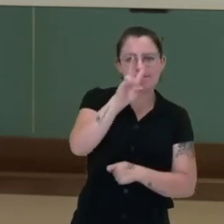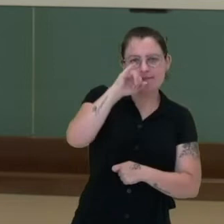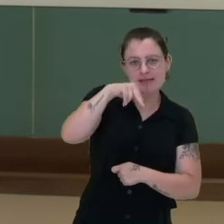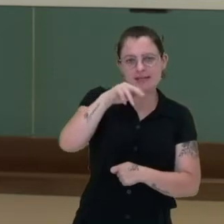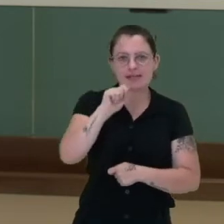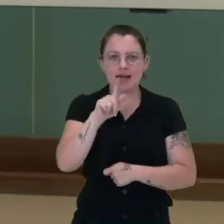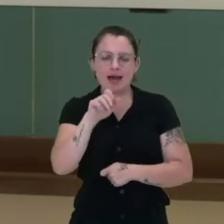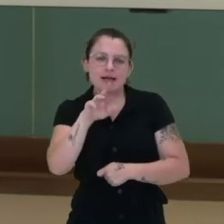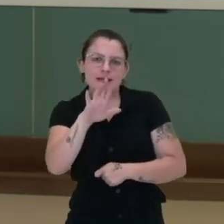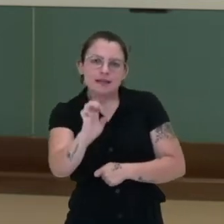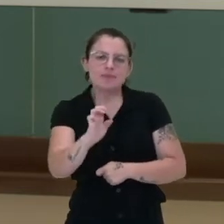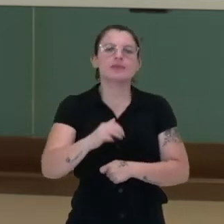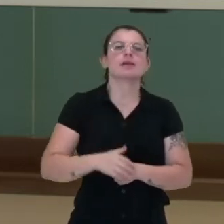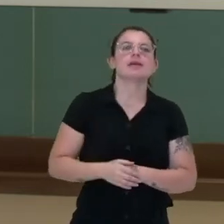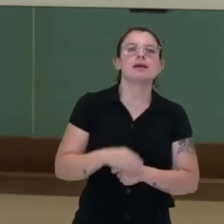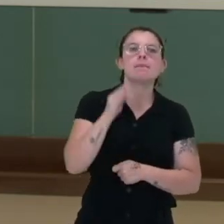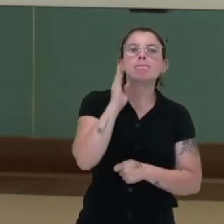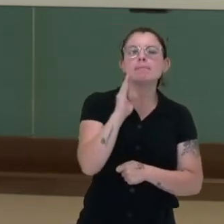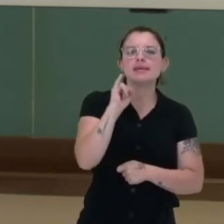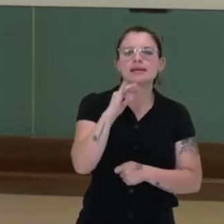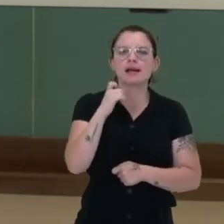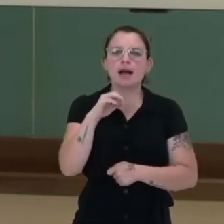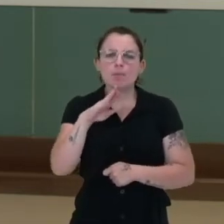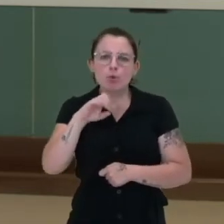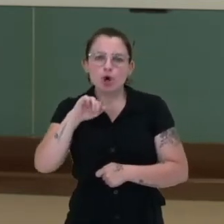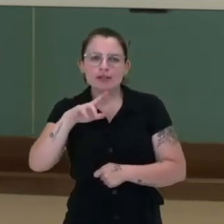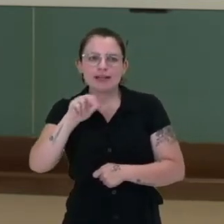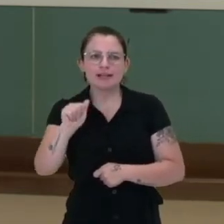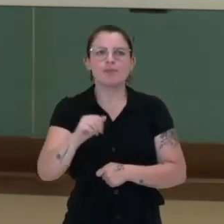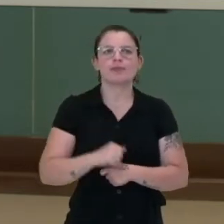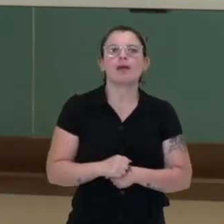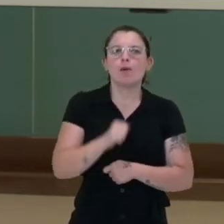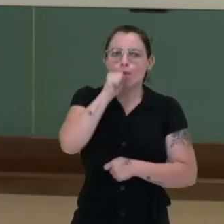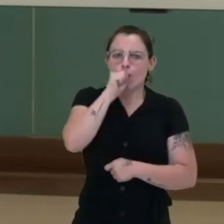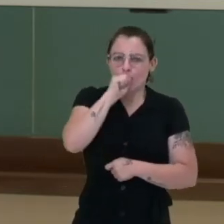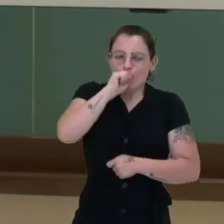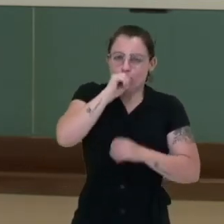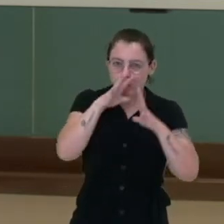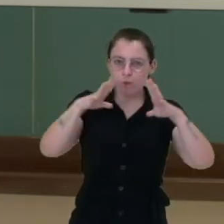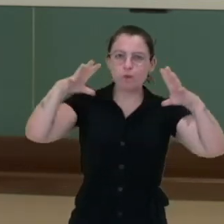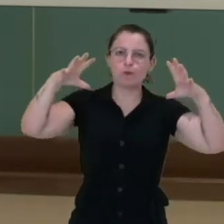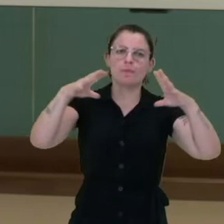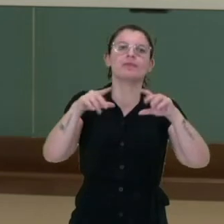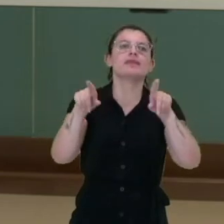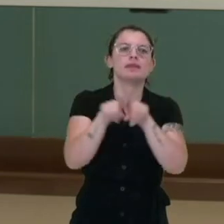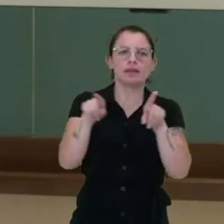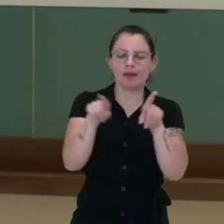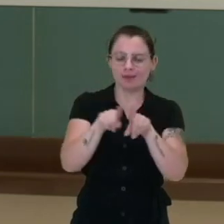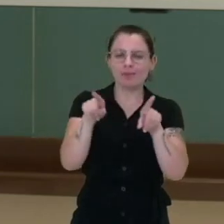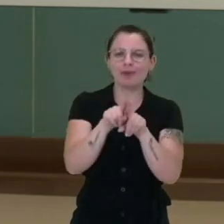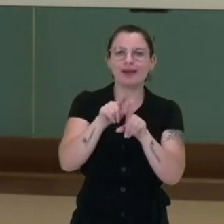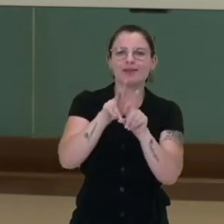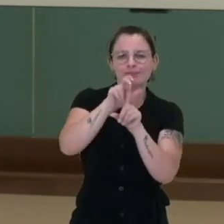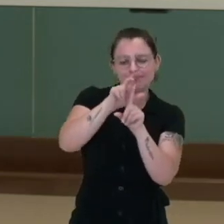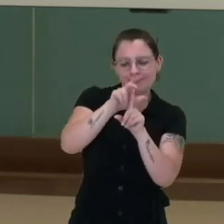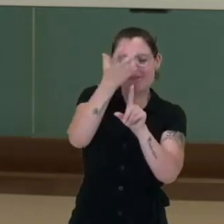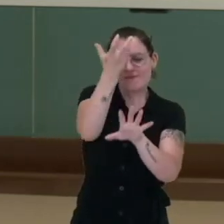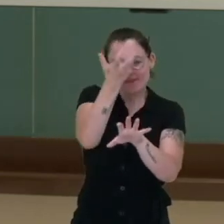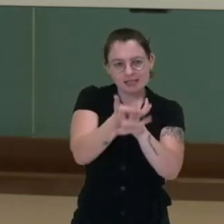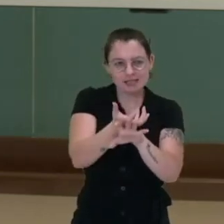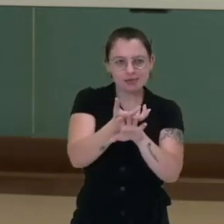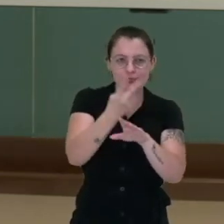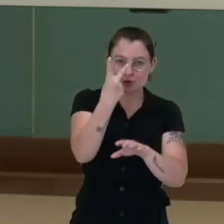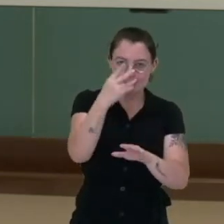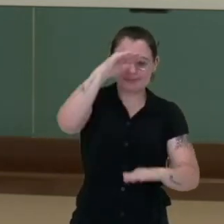de bicarbonato de sódio, de bexigas, isso, balões de festa de aniversário, garrafas plásticas vazias de 2